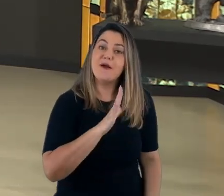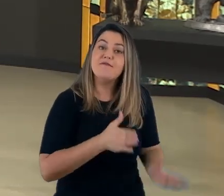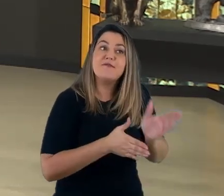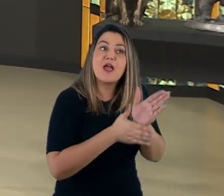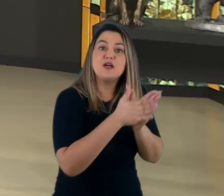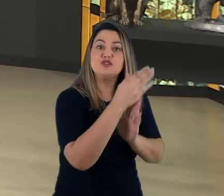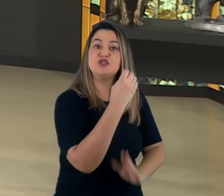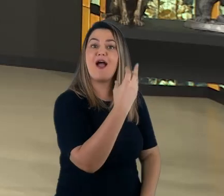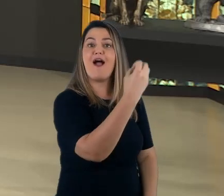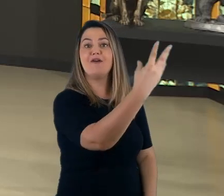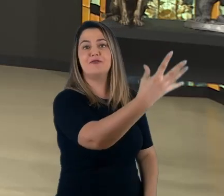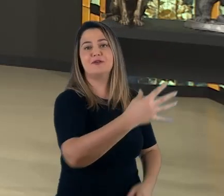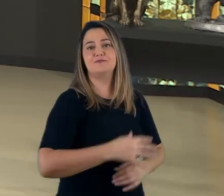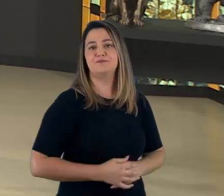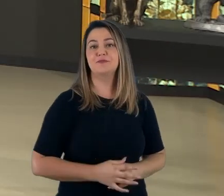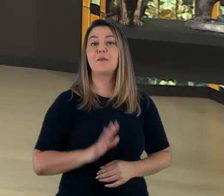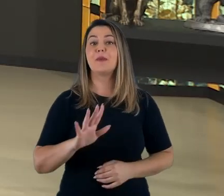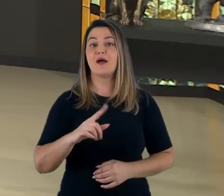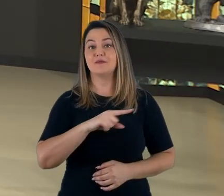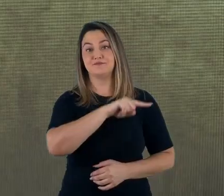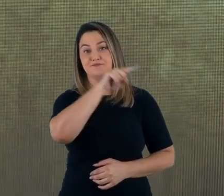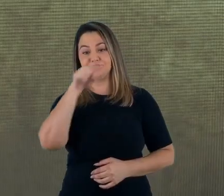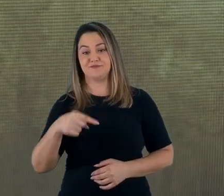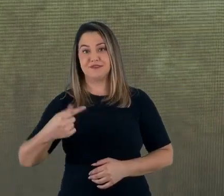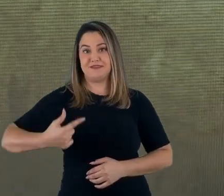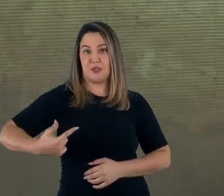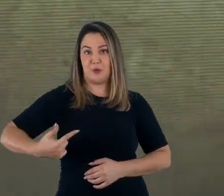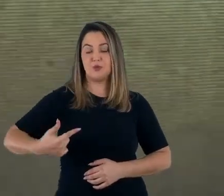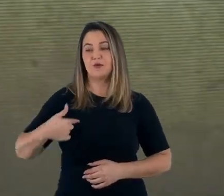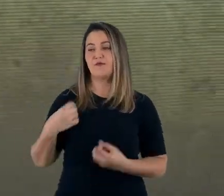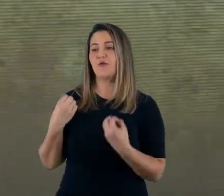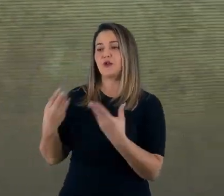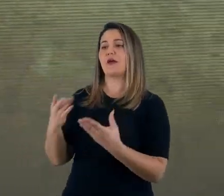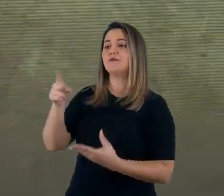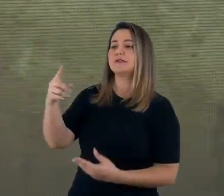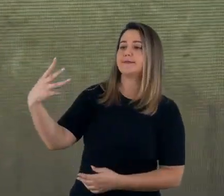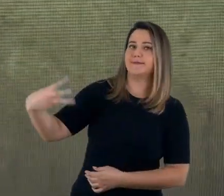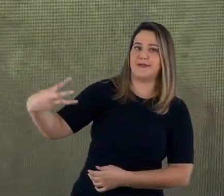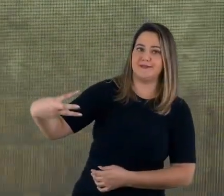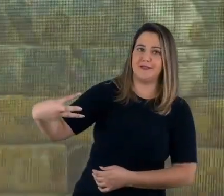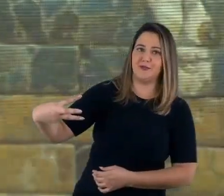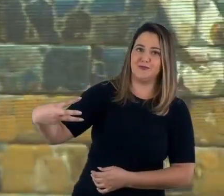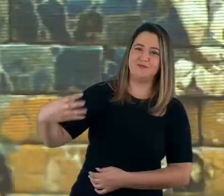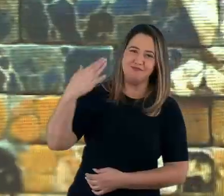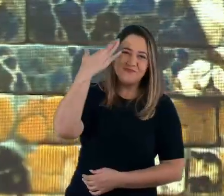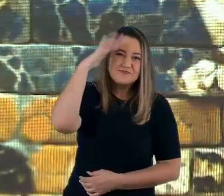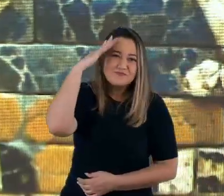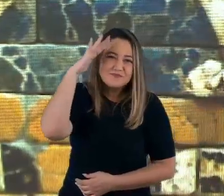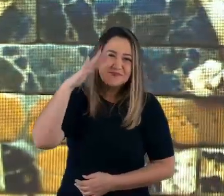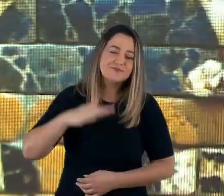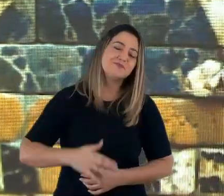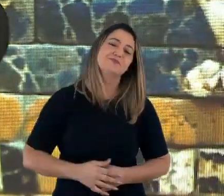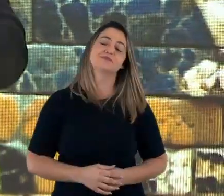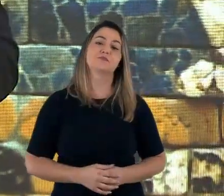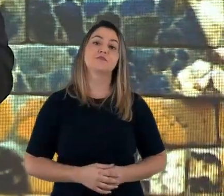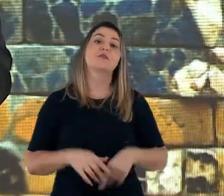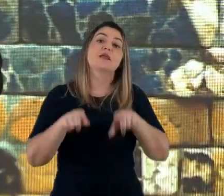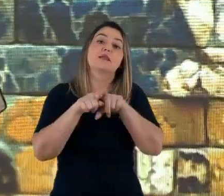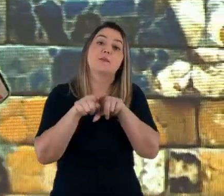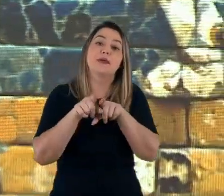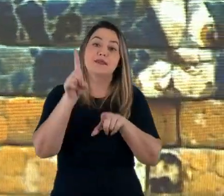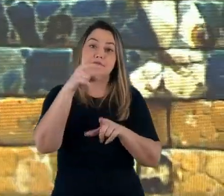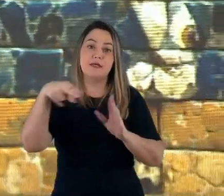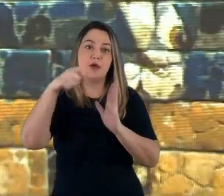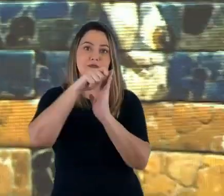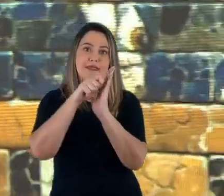o que lhe reservava o futuro. O profeta Daniel nos conta como foi aquela festa desastrosa